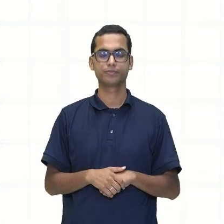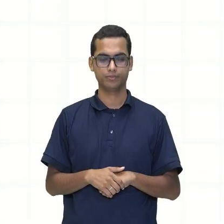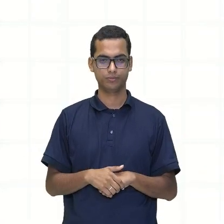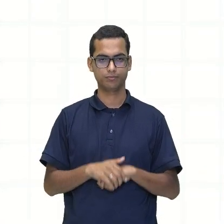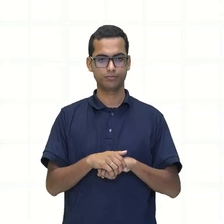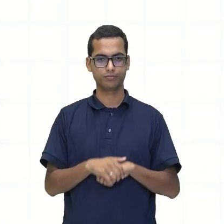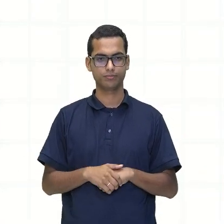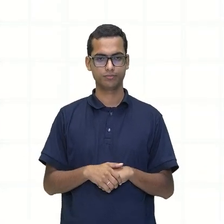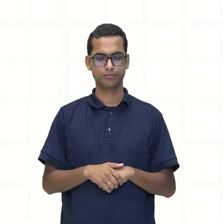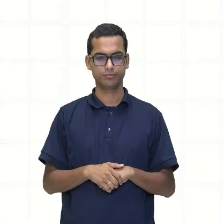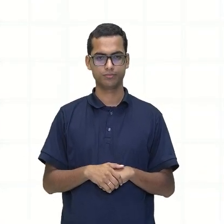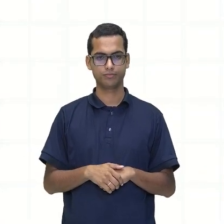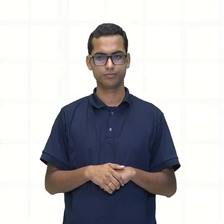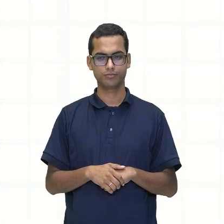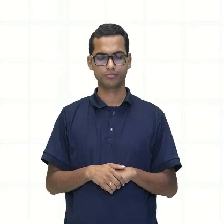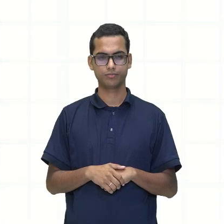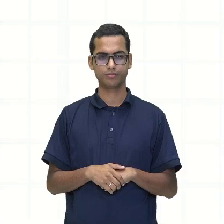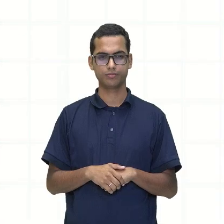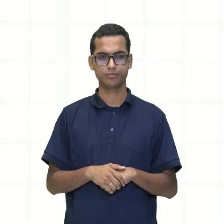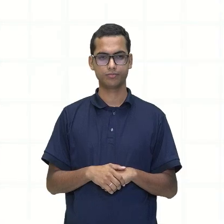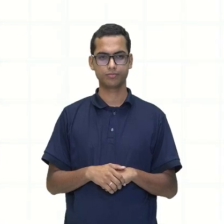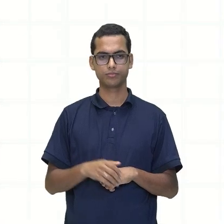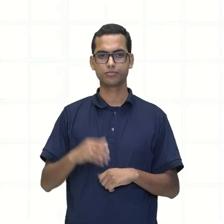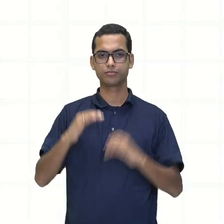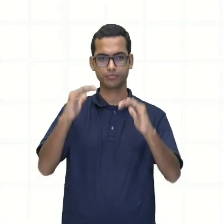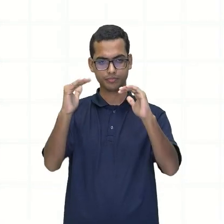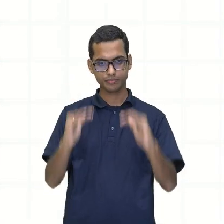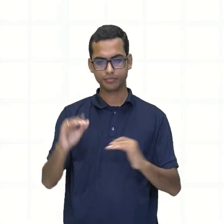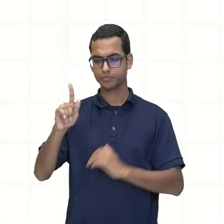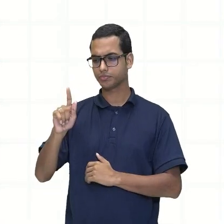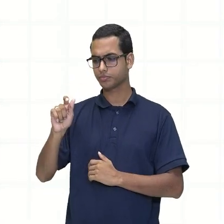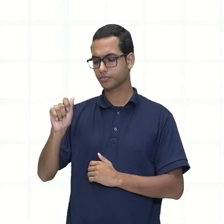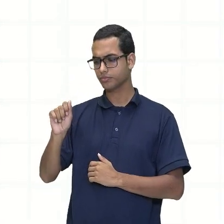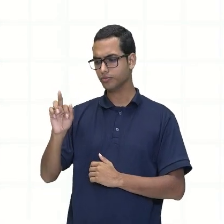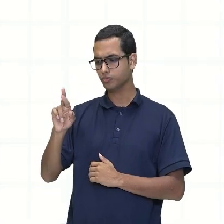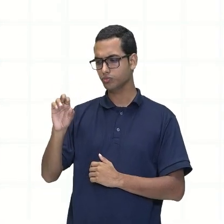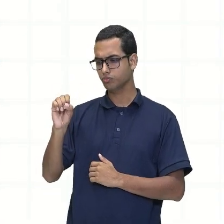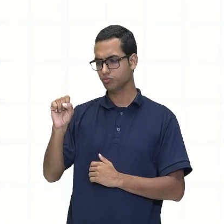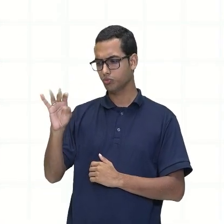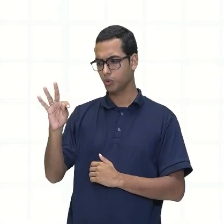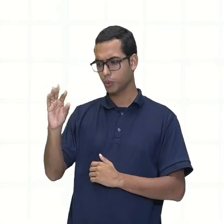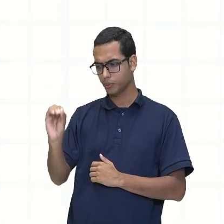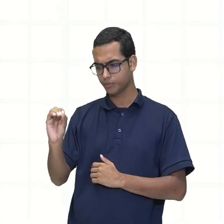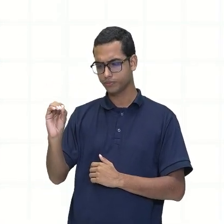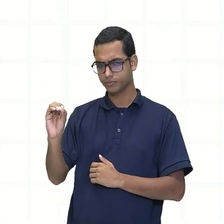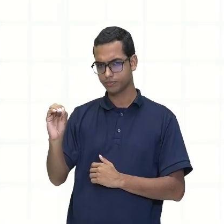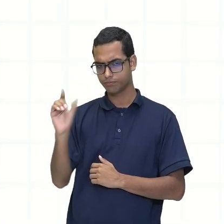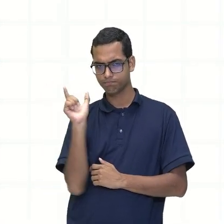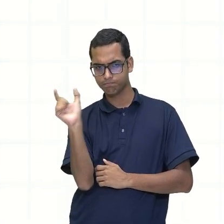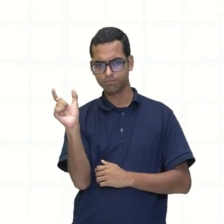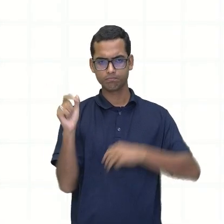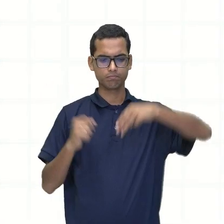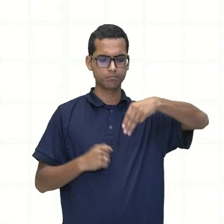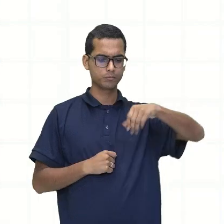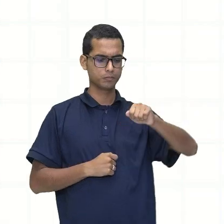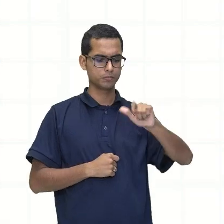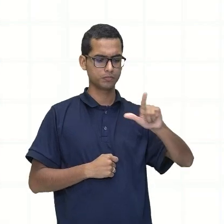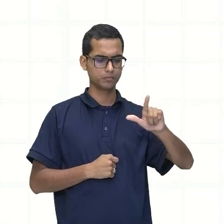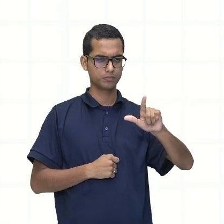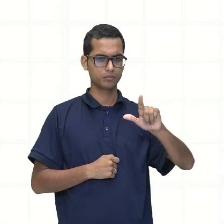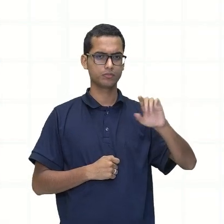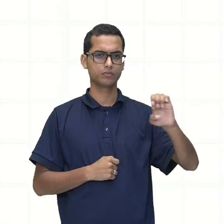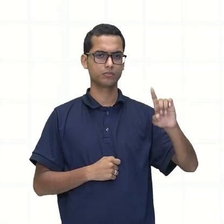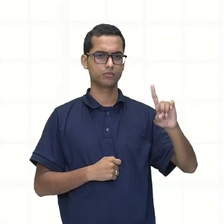o substantivo. Garoto mal educado. Vejam só que garoto é